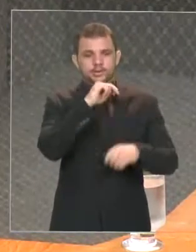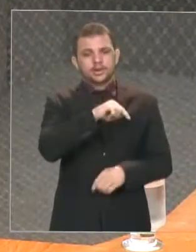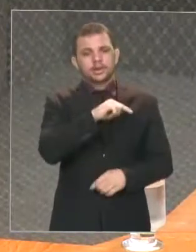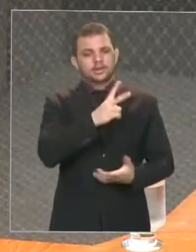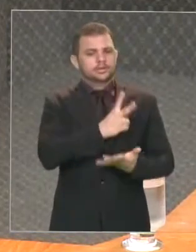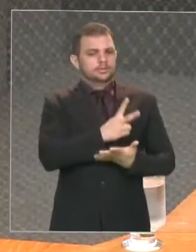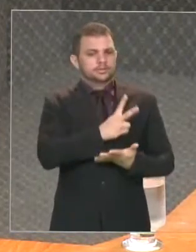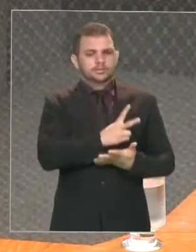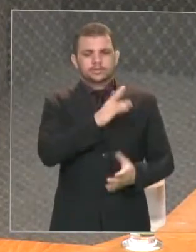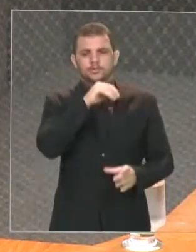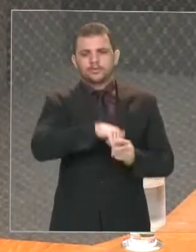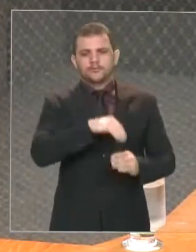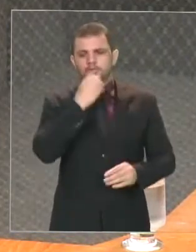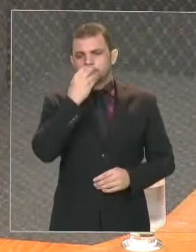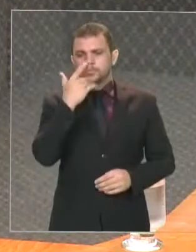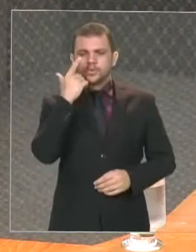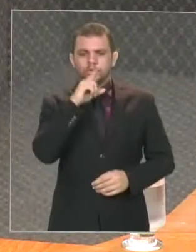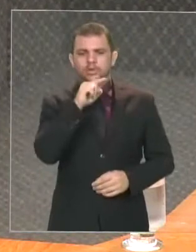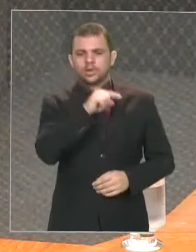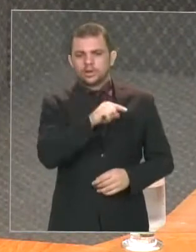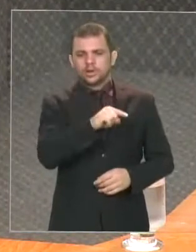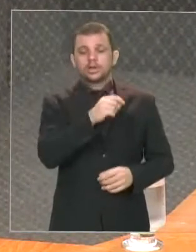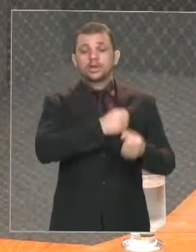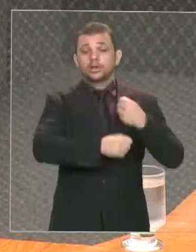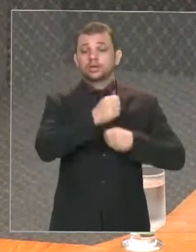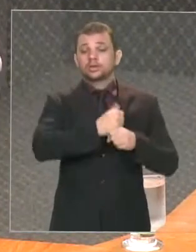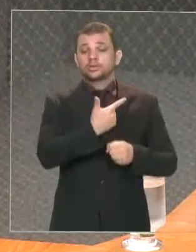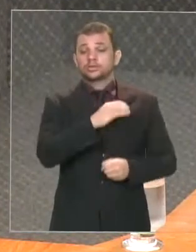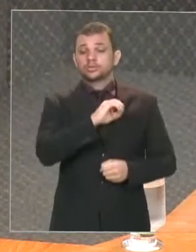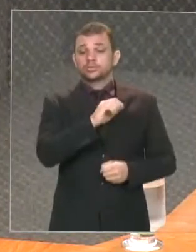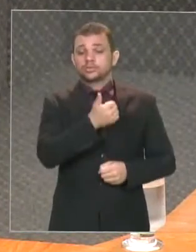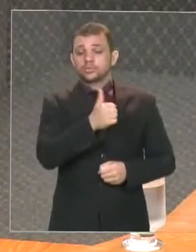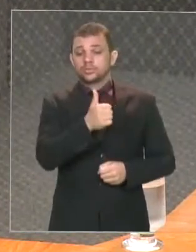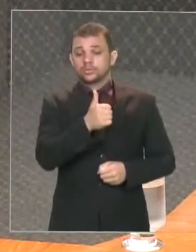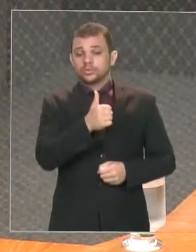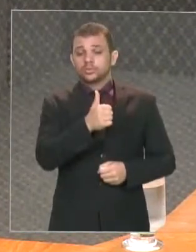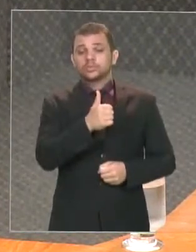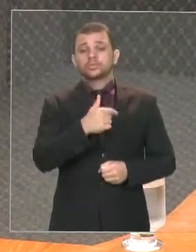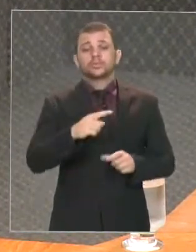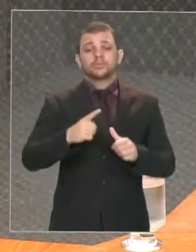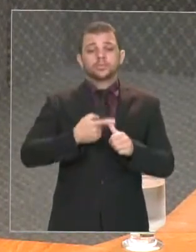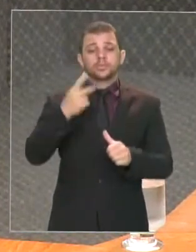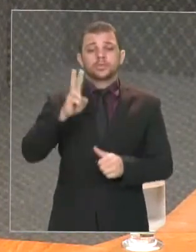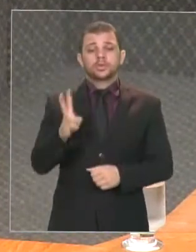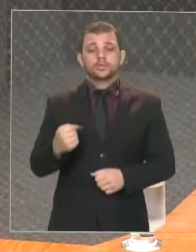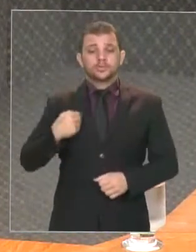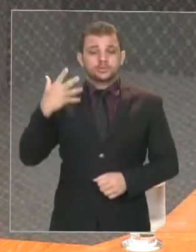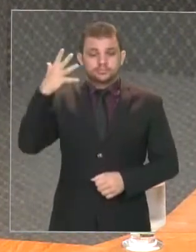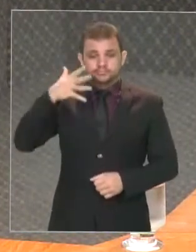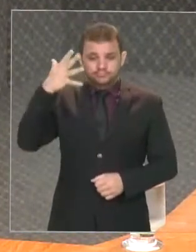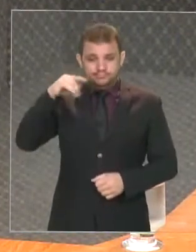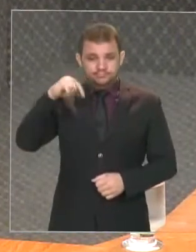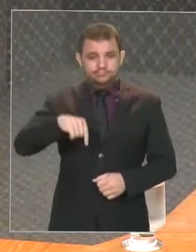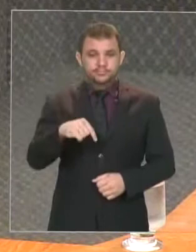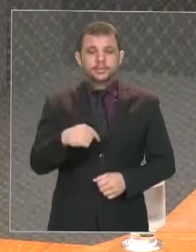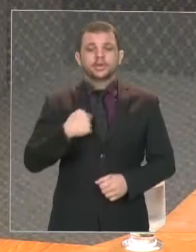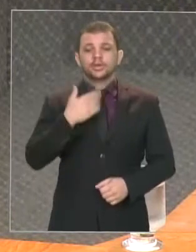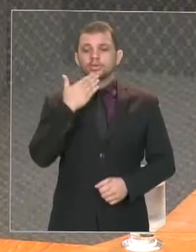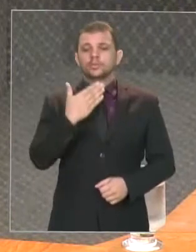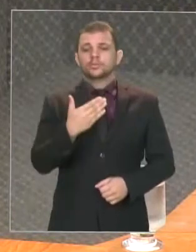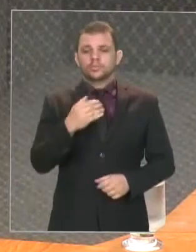votadas e que desde 2011, no meu primeiro mandato, no meu primeiro pronunciamento aqui nesta tribuna, eu pedi